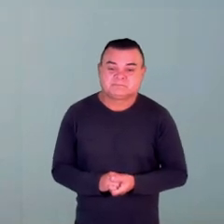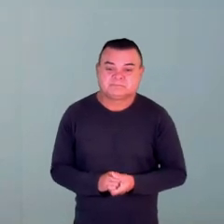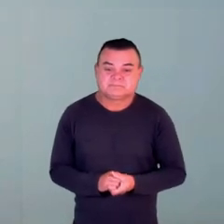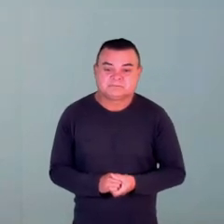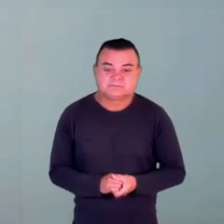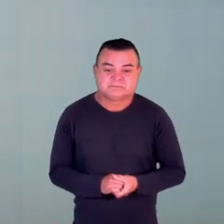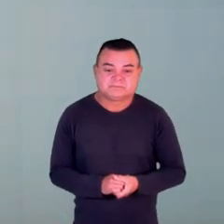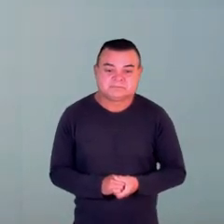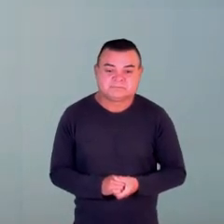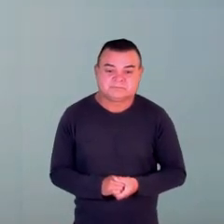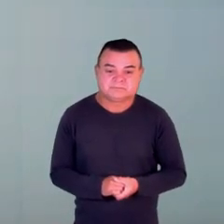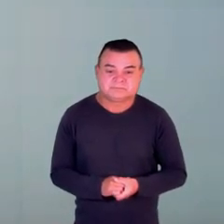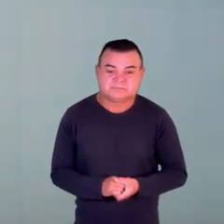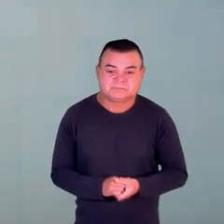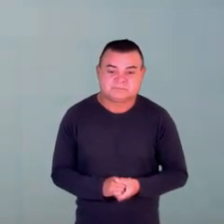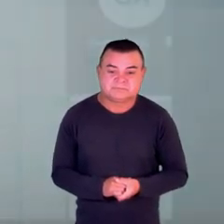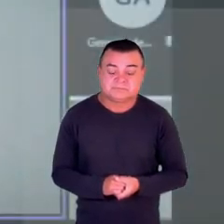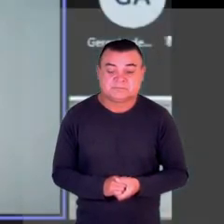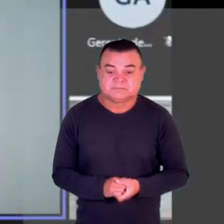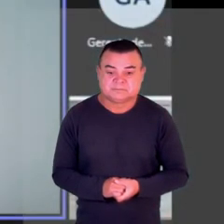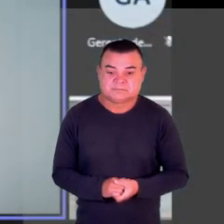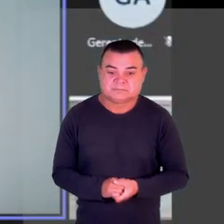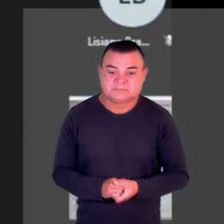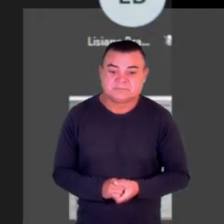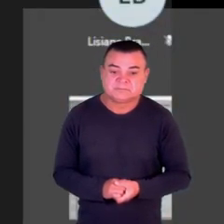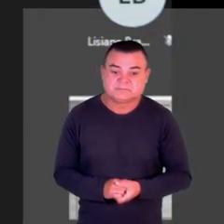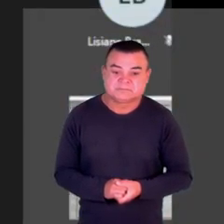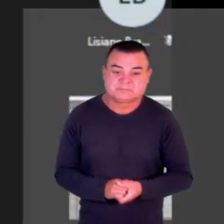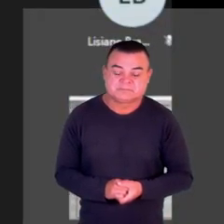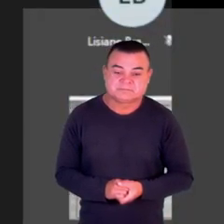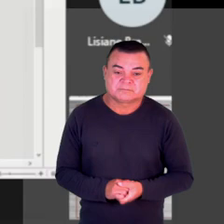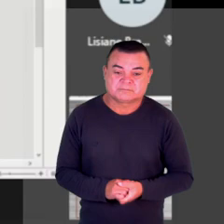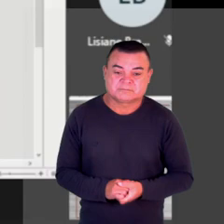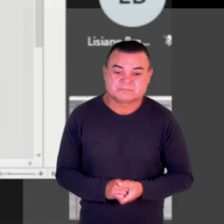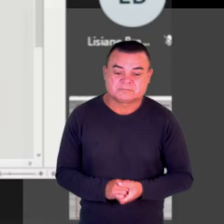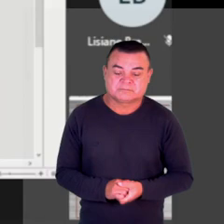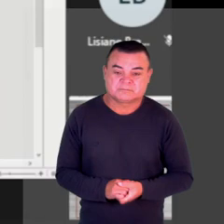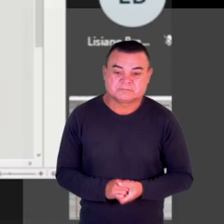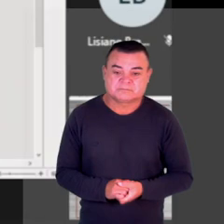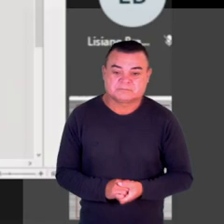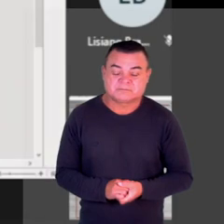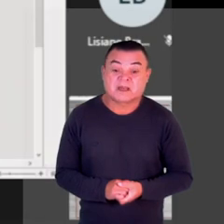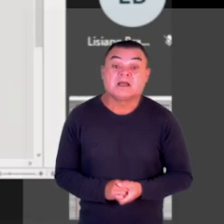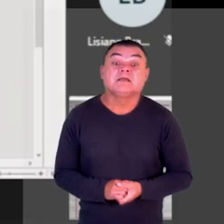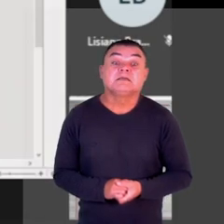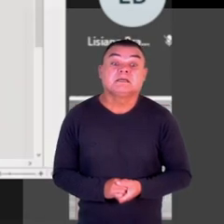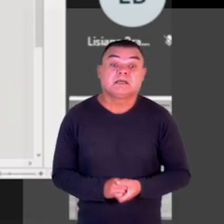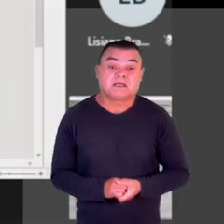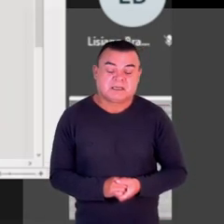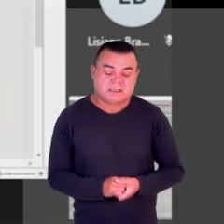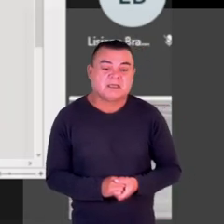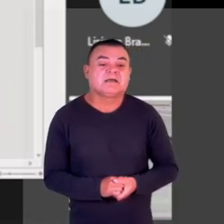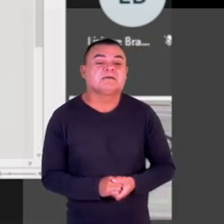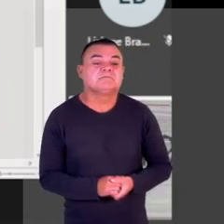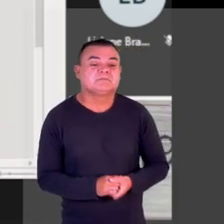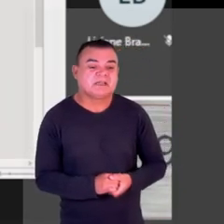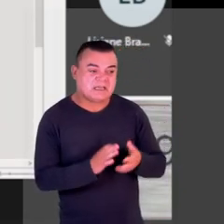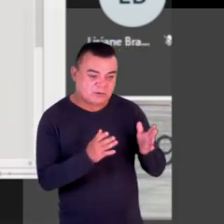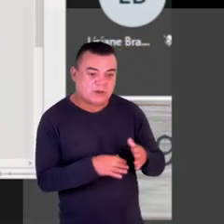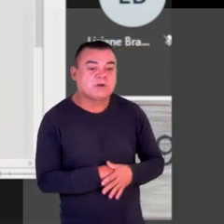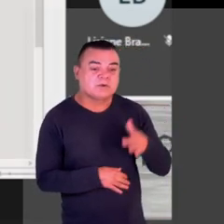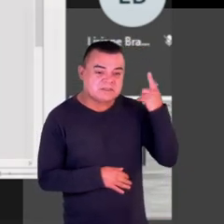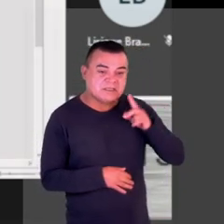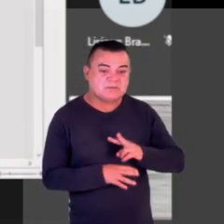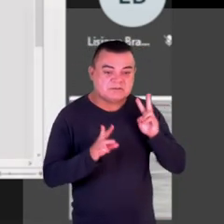entrar achei vejam se tá aparecendo para vocês sim tá